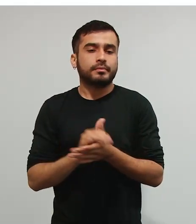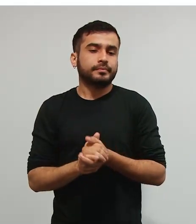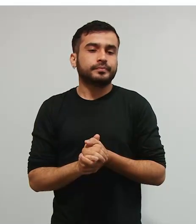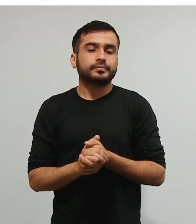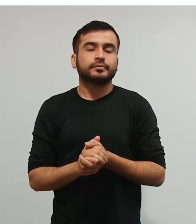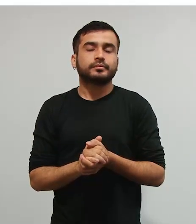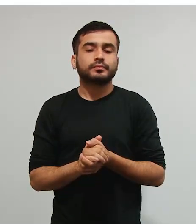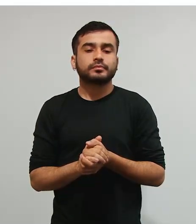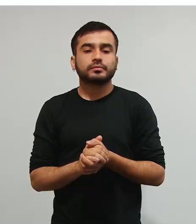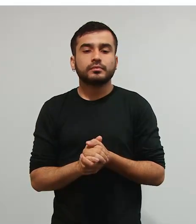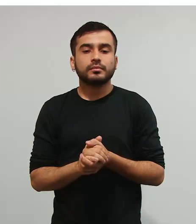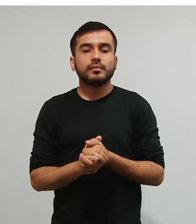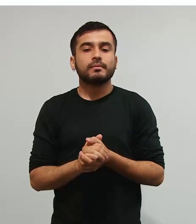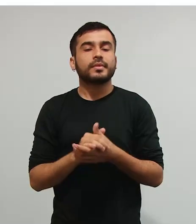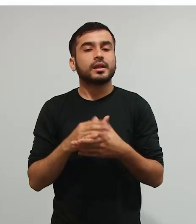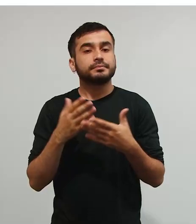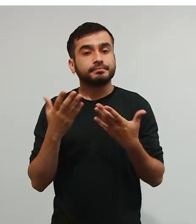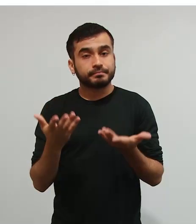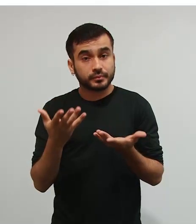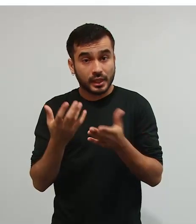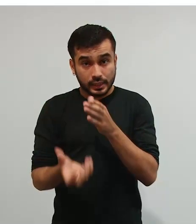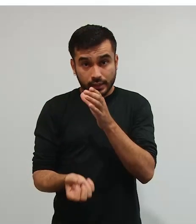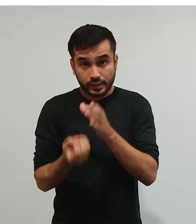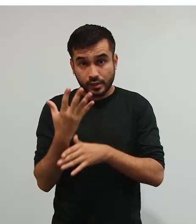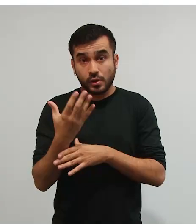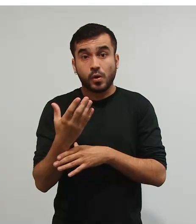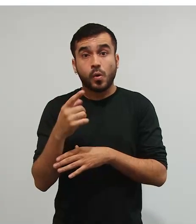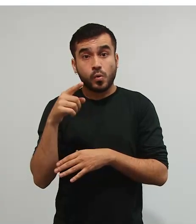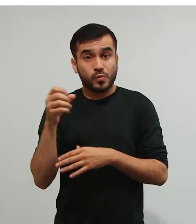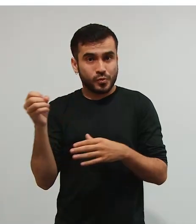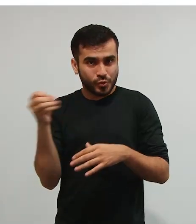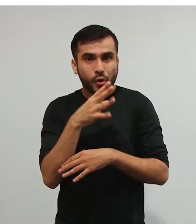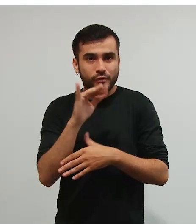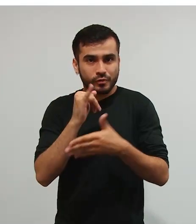pessoal? E aí, tem a criação de um imposto